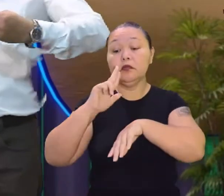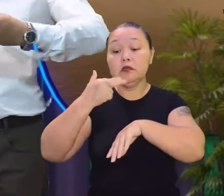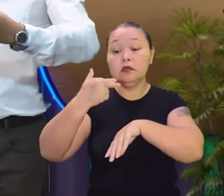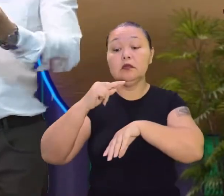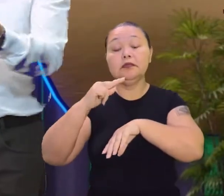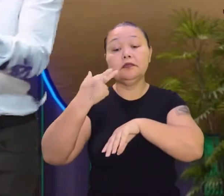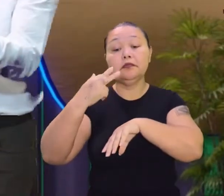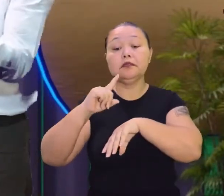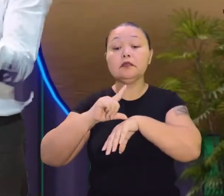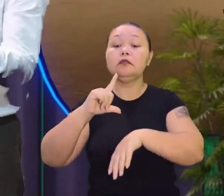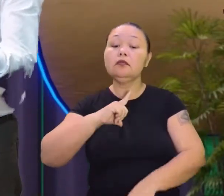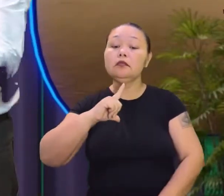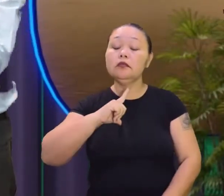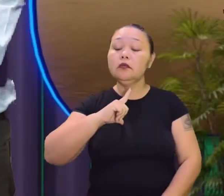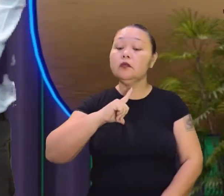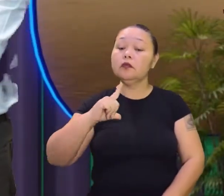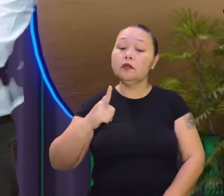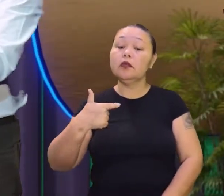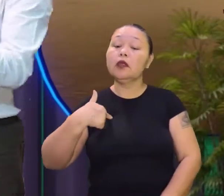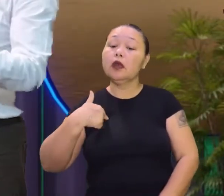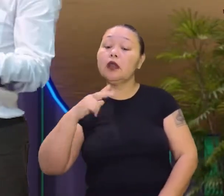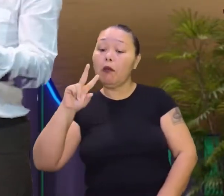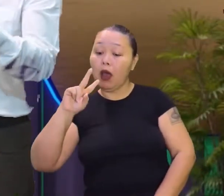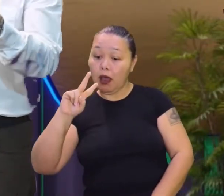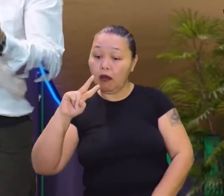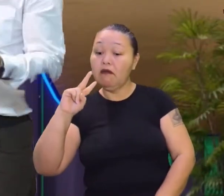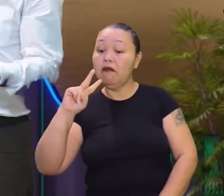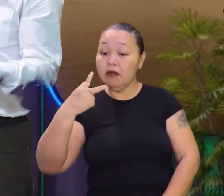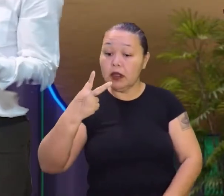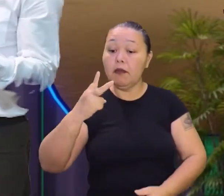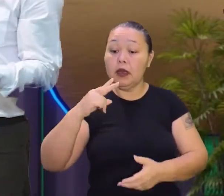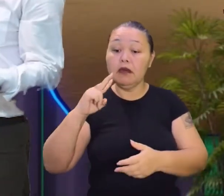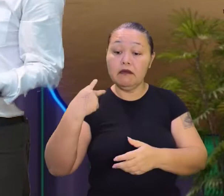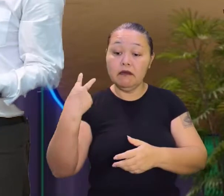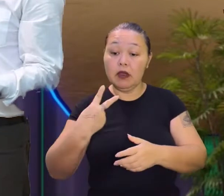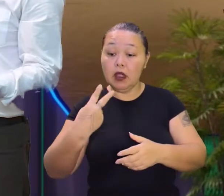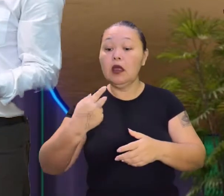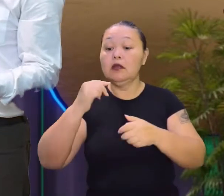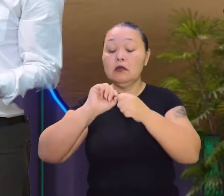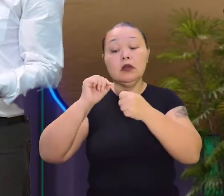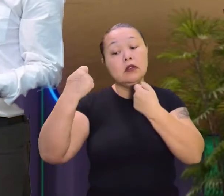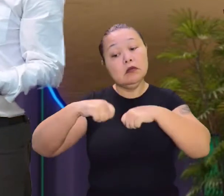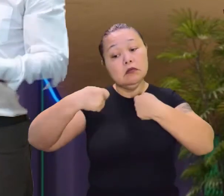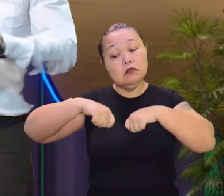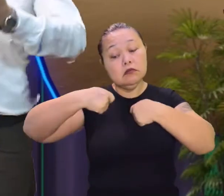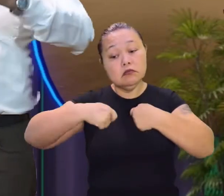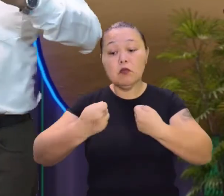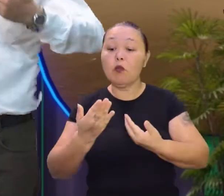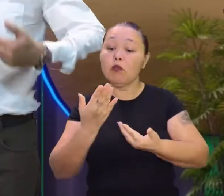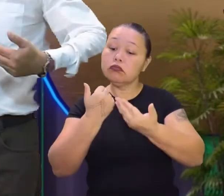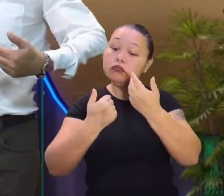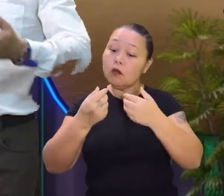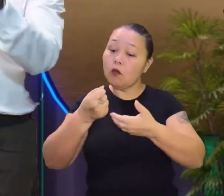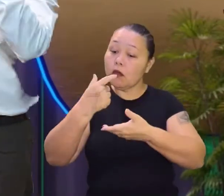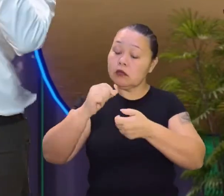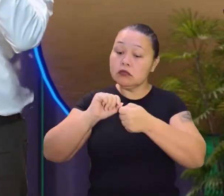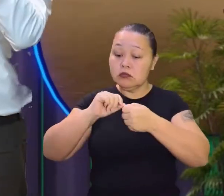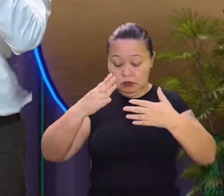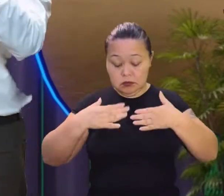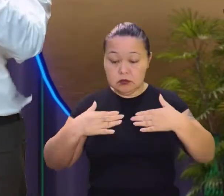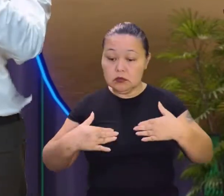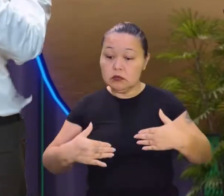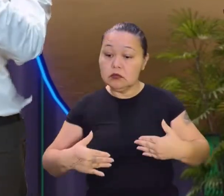existe uma porção de vitaminas que o corpo necessita diariamente para sustentar todo o corpo,